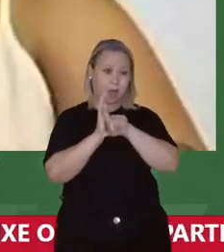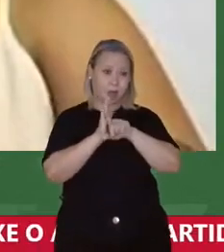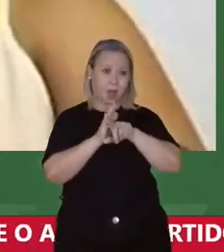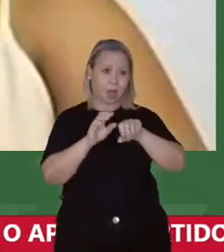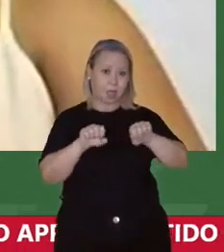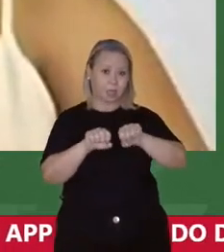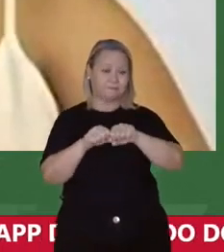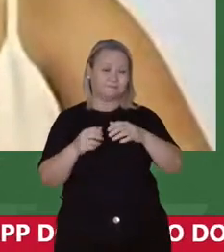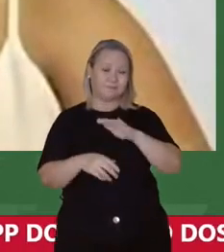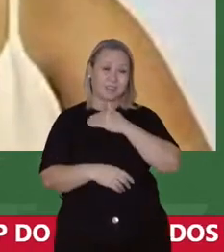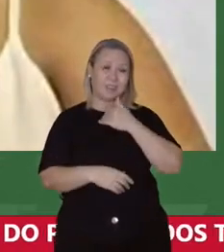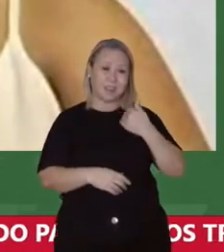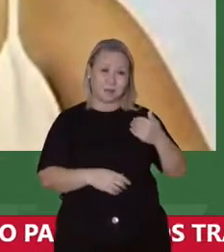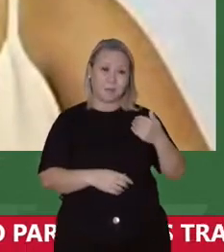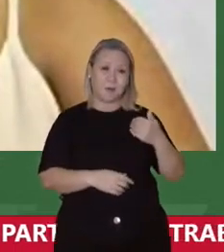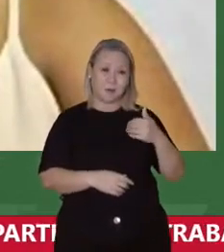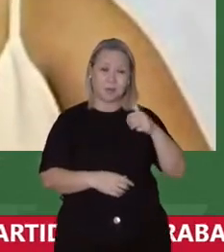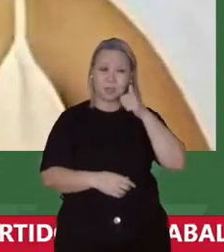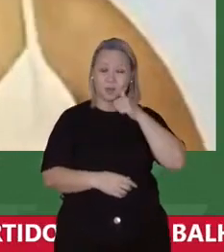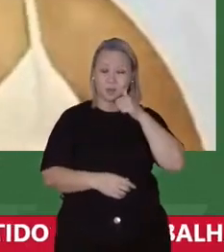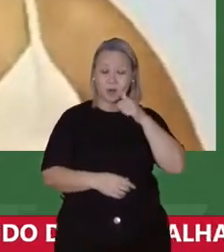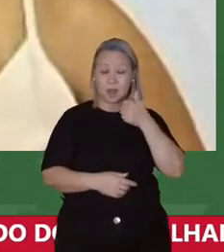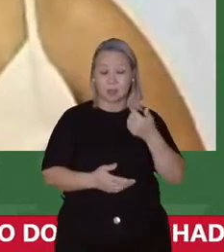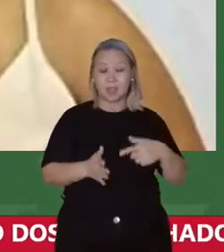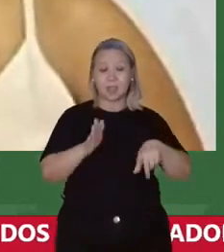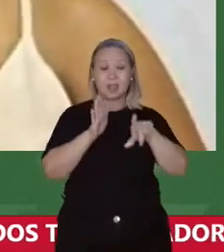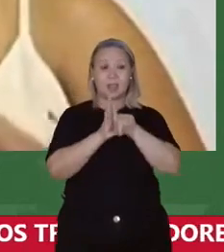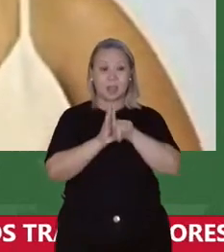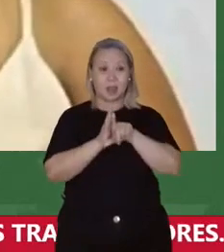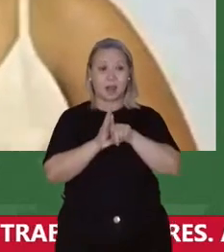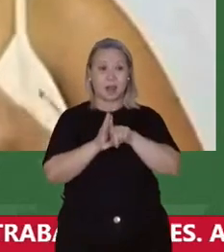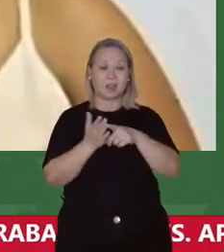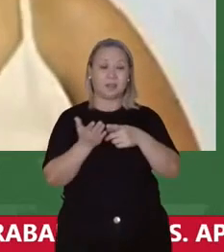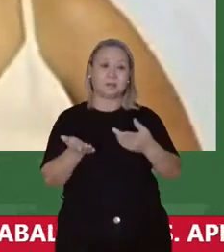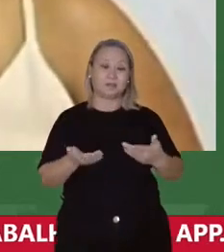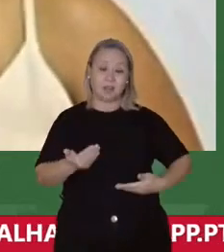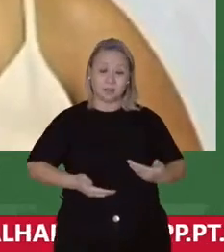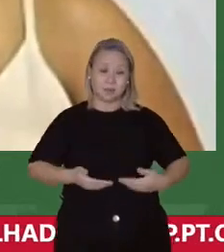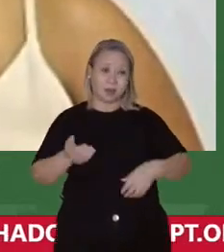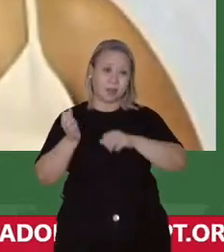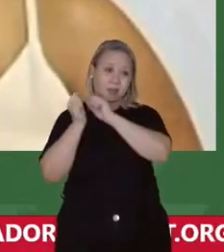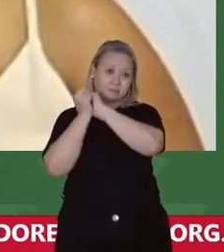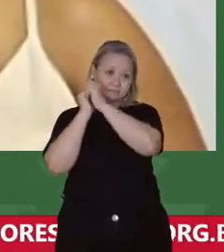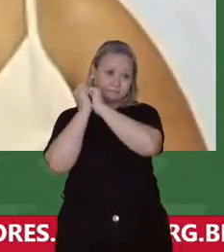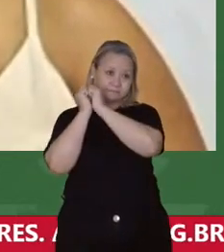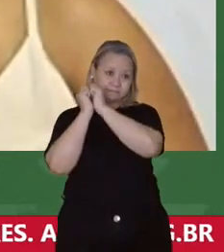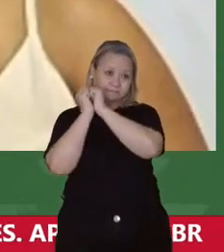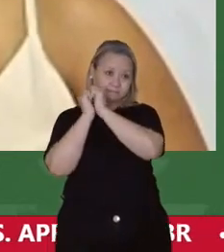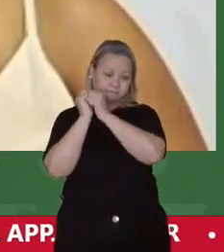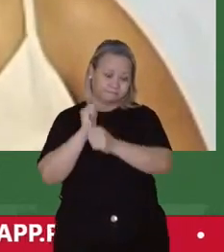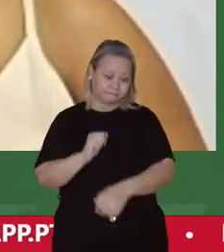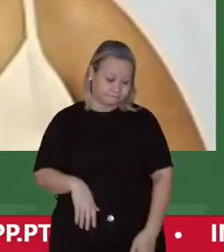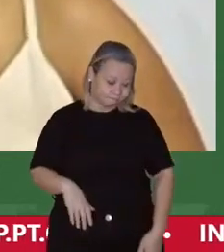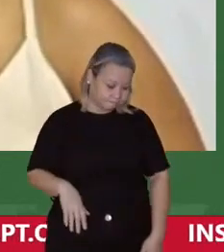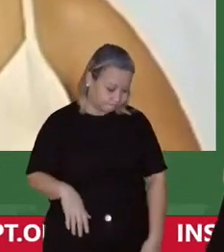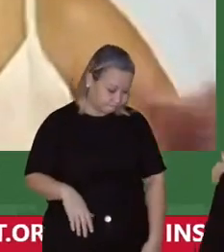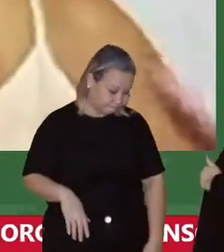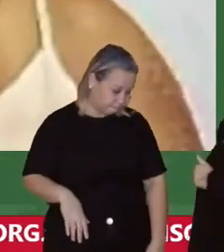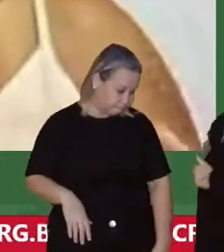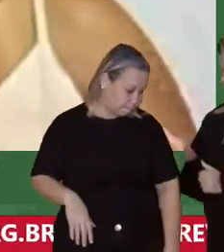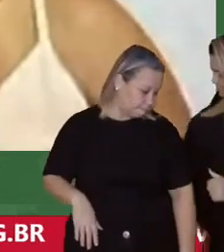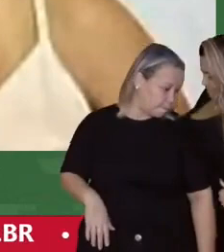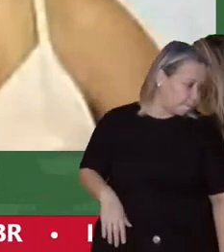Feminicídio e a Lei das Empregadas Domésticas, porque essas 3 foram uma